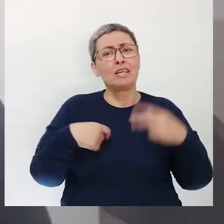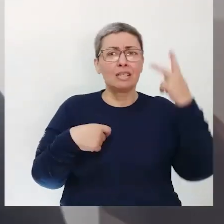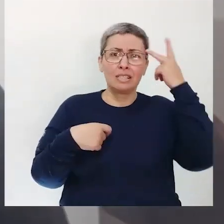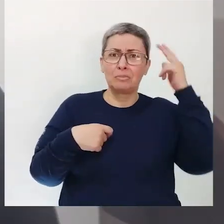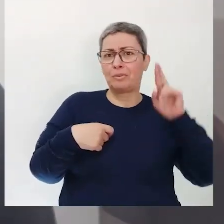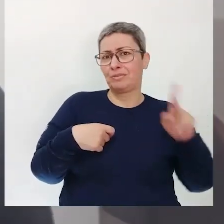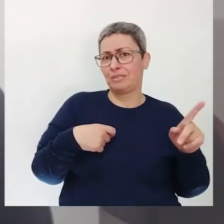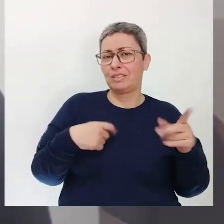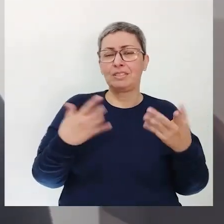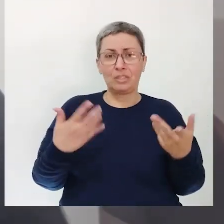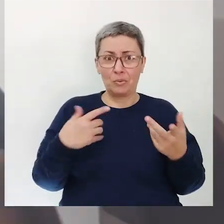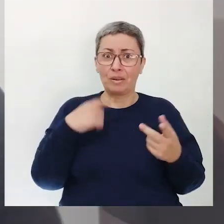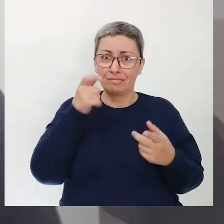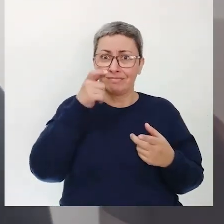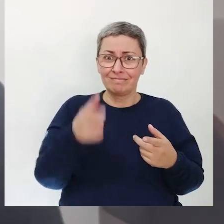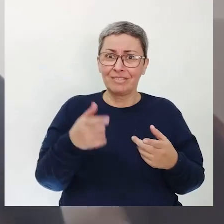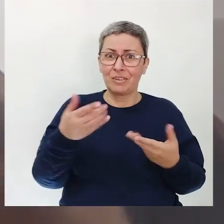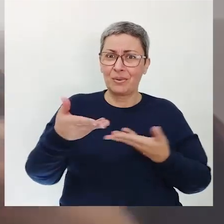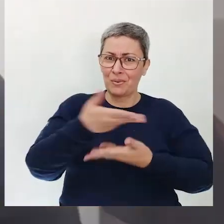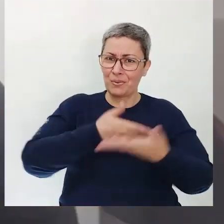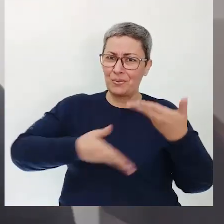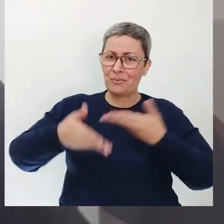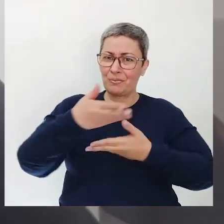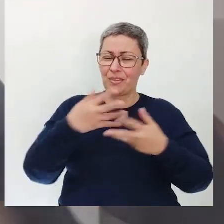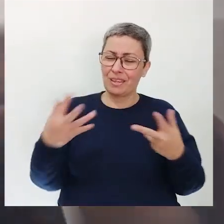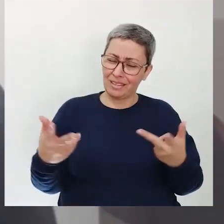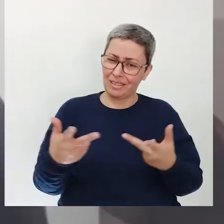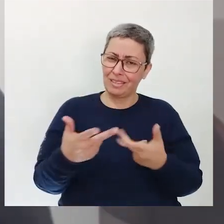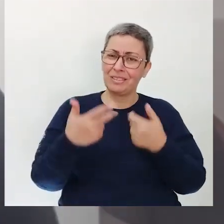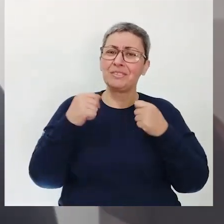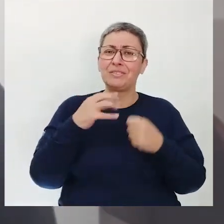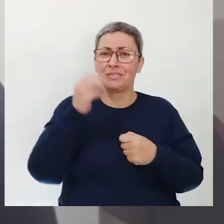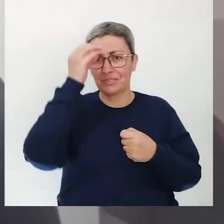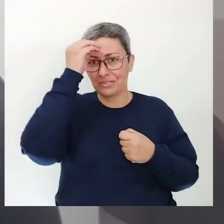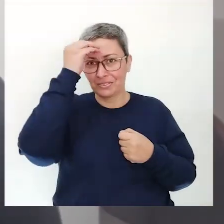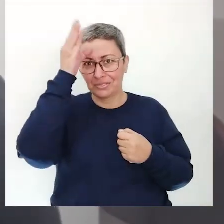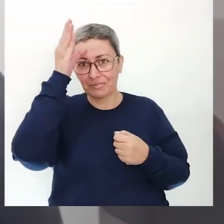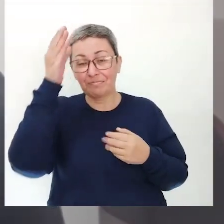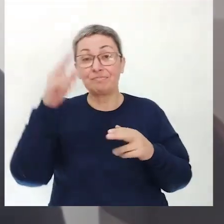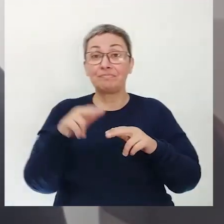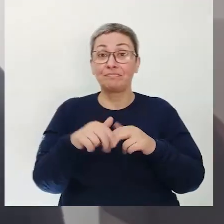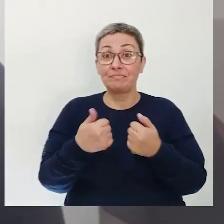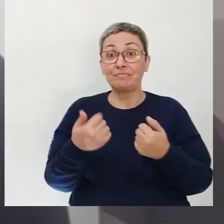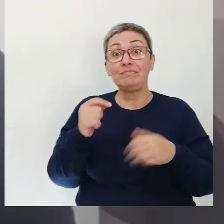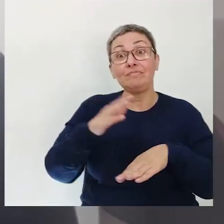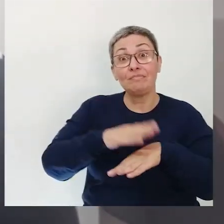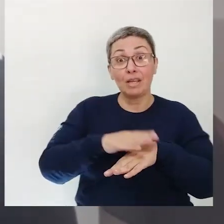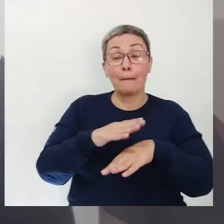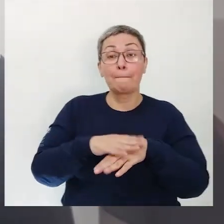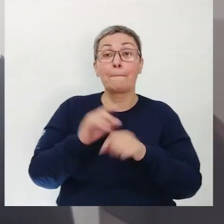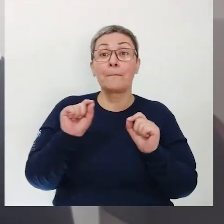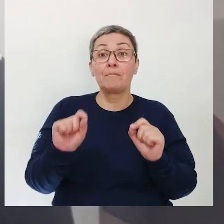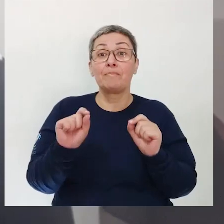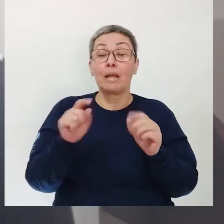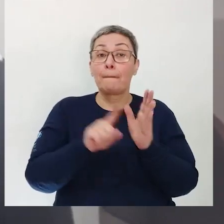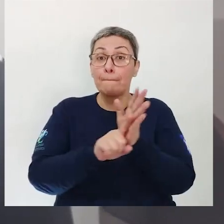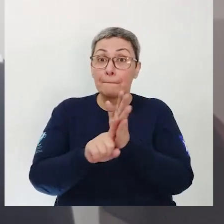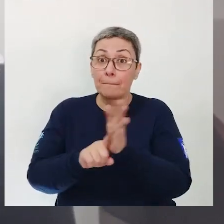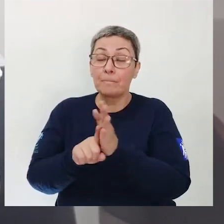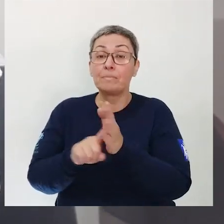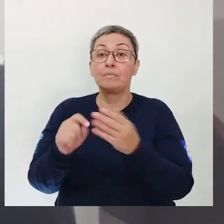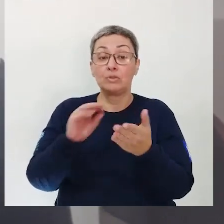aqui em São Paulo se fala assim. Não é interessante a gente trocar e enriquecer o nosso conhecimento? Pois é, façam